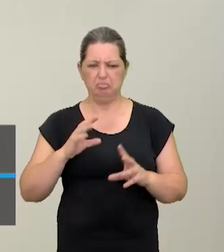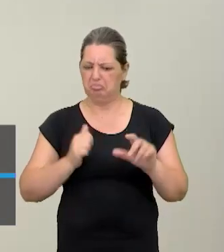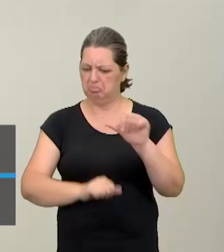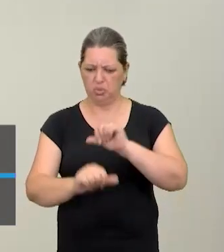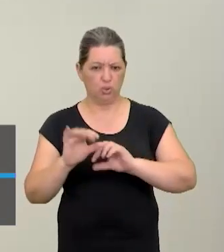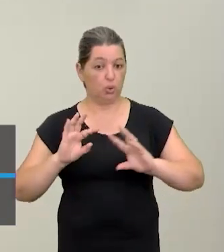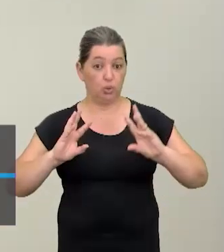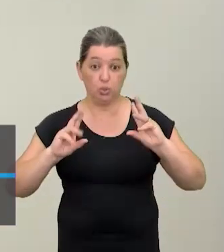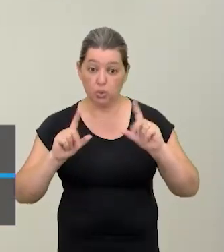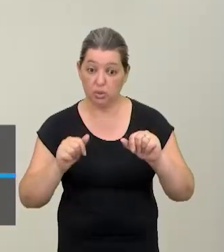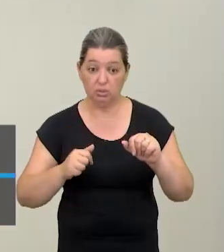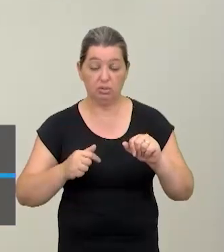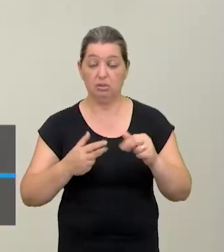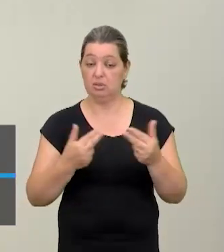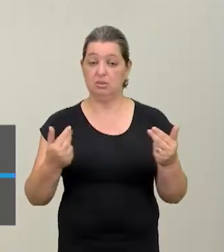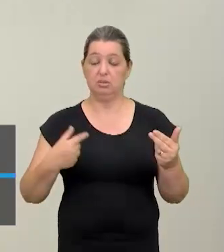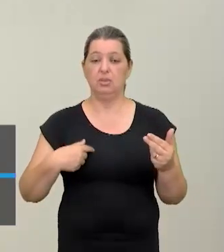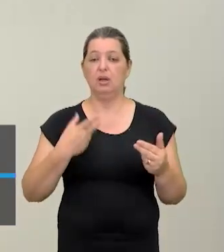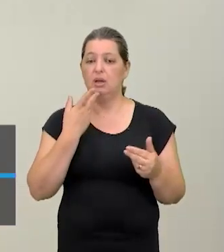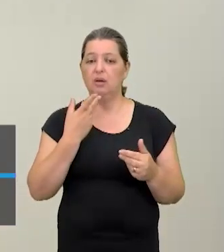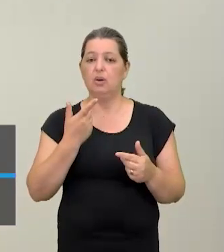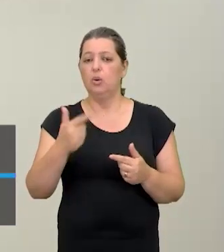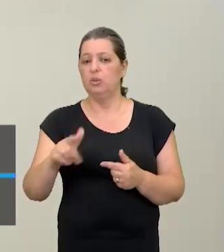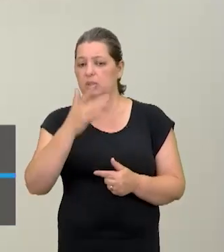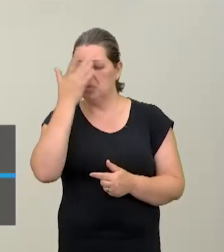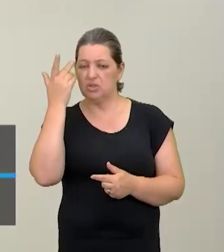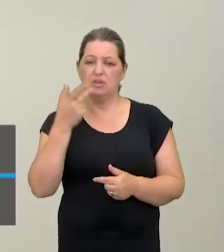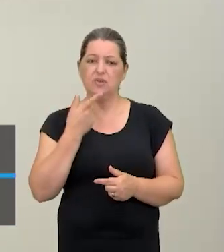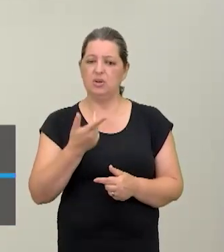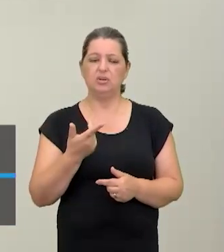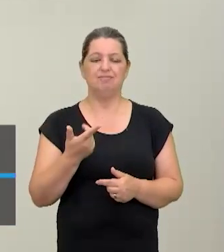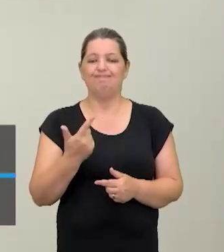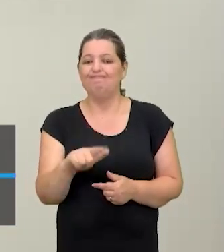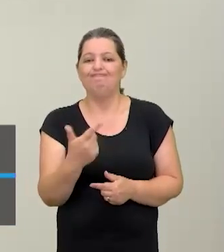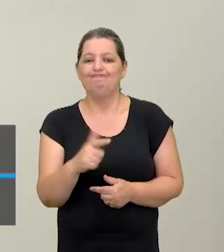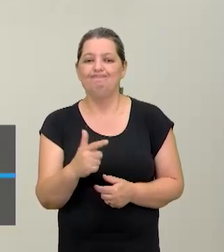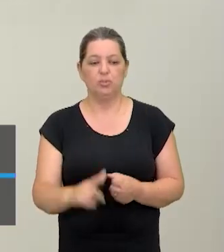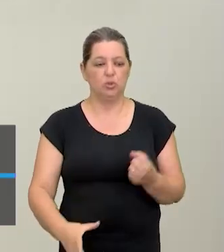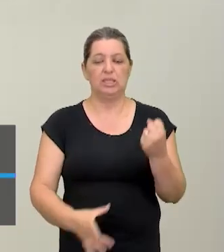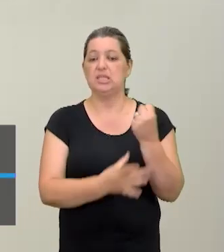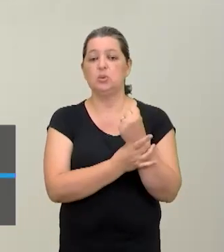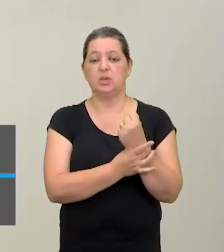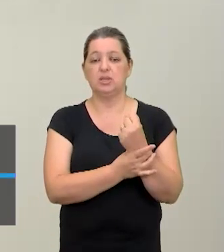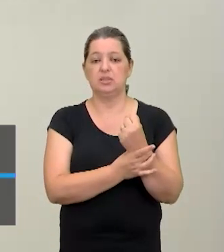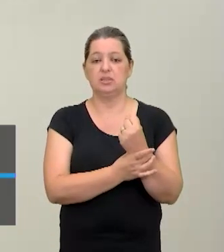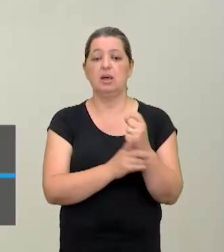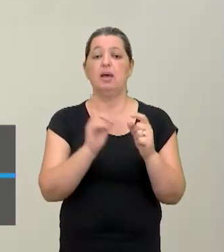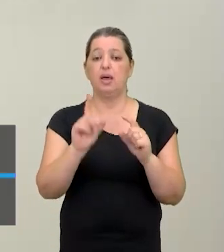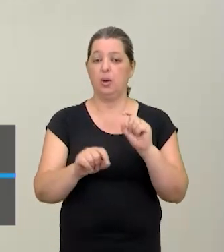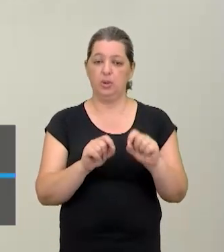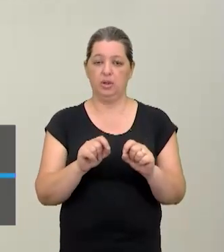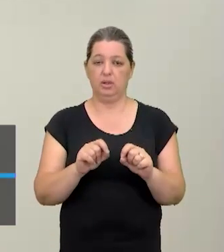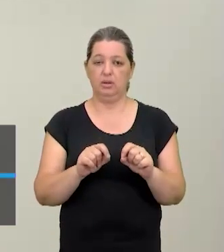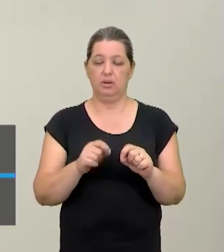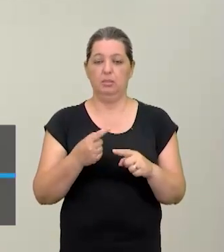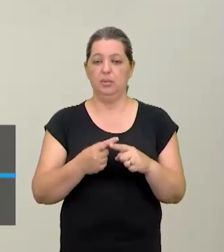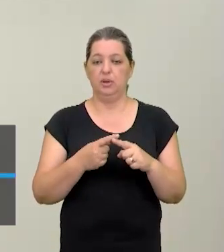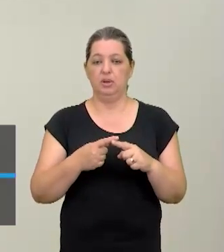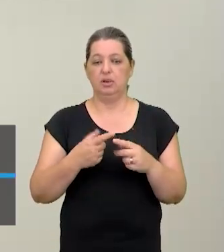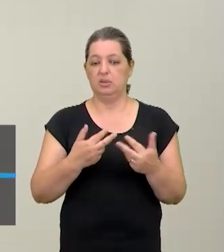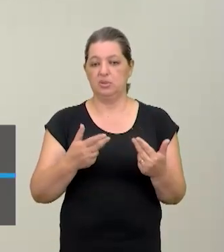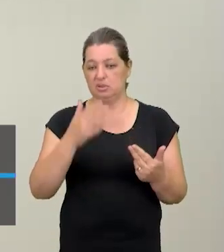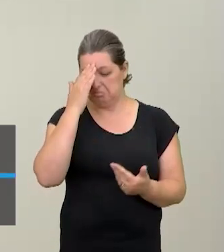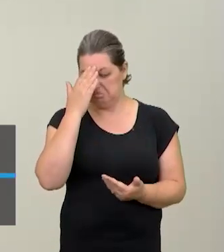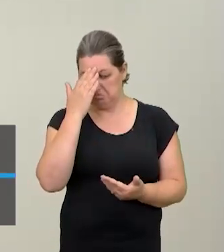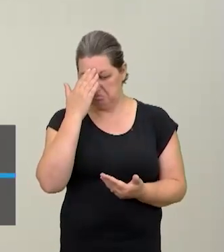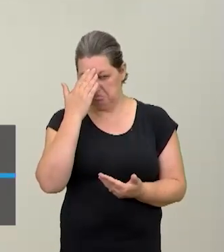pessoas comentaram que existe insegurança. Então, muitas vezes essa insegurança está ligada justamente a essa incerteza com